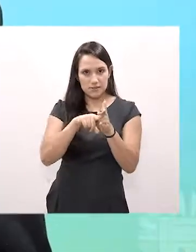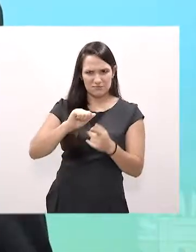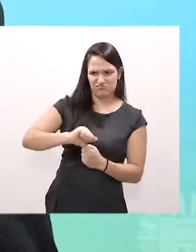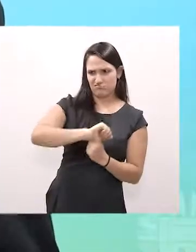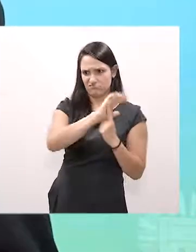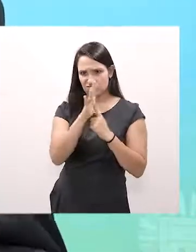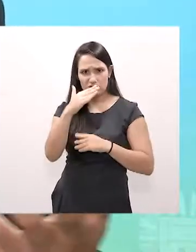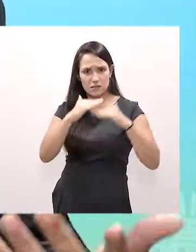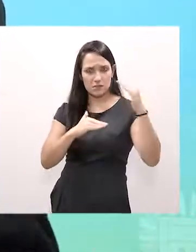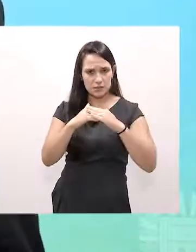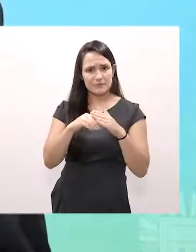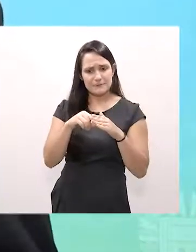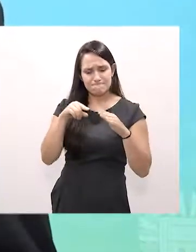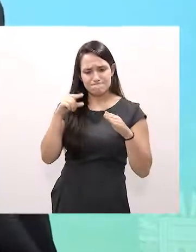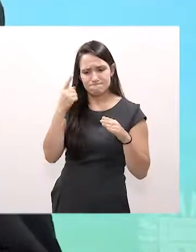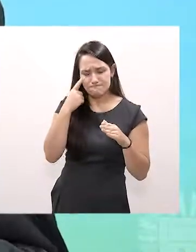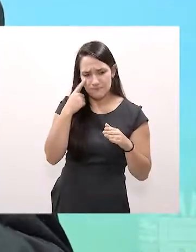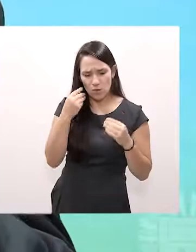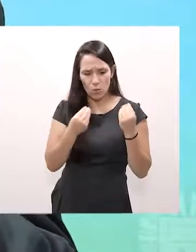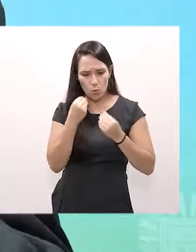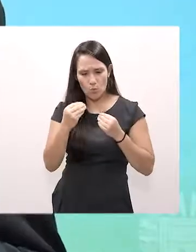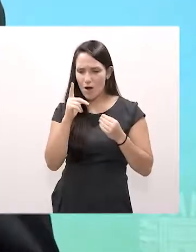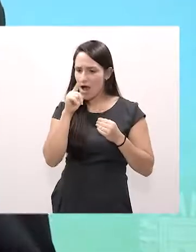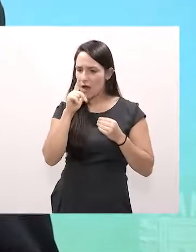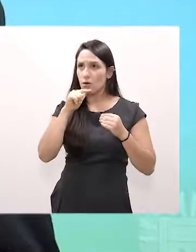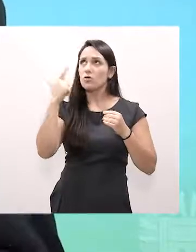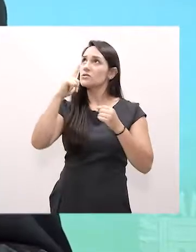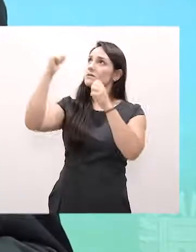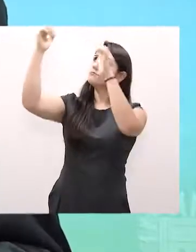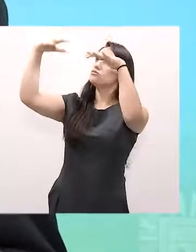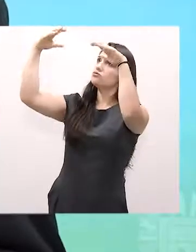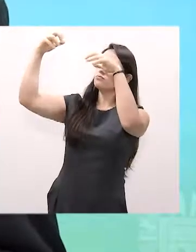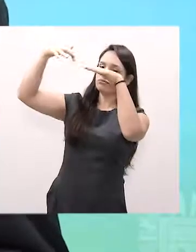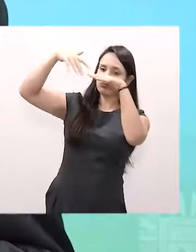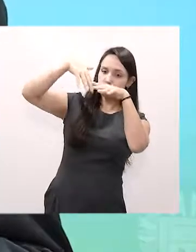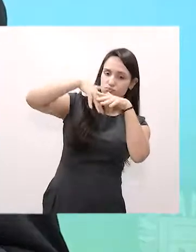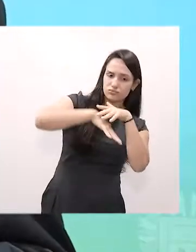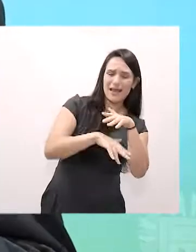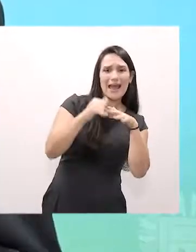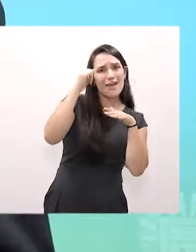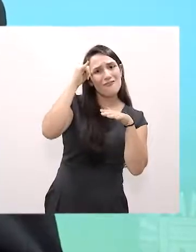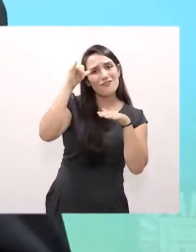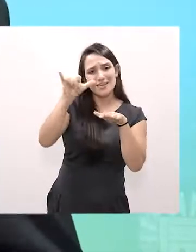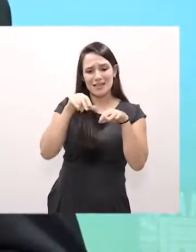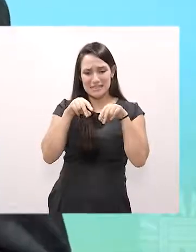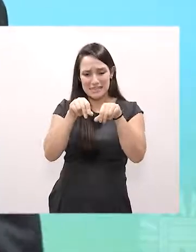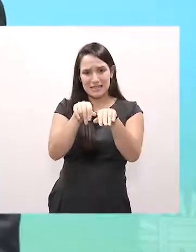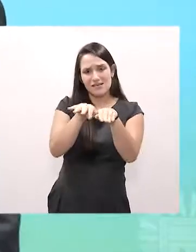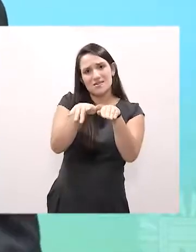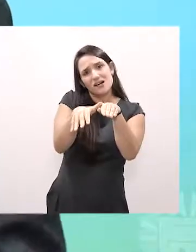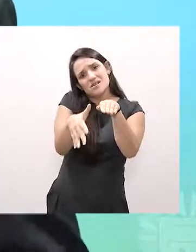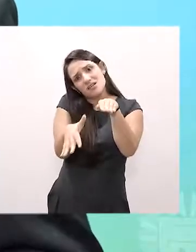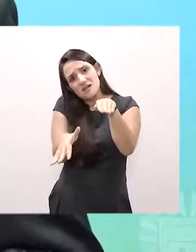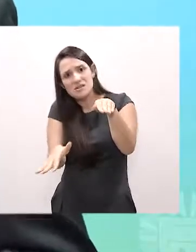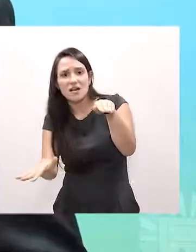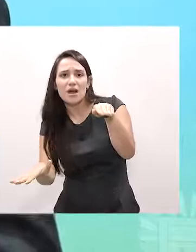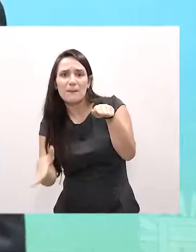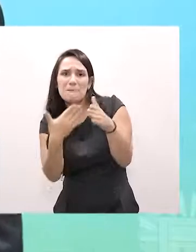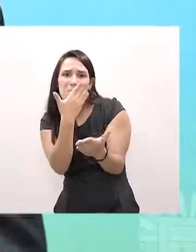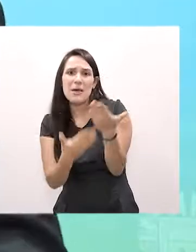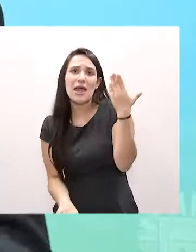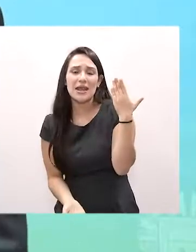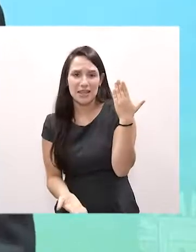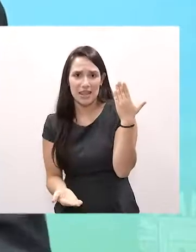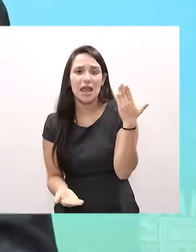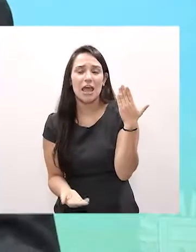forma interdisciplinar, no sentido de que essa água possa infiltrar melhor, no sentido de que a gente possa evitar erosões,